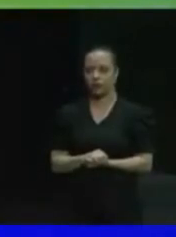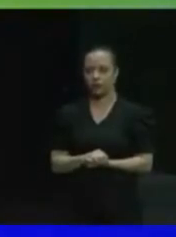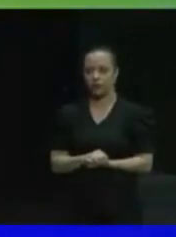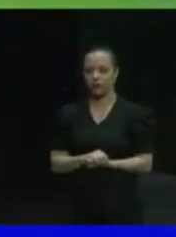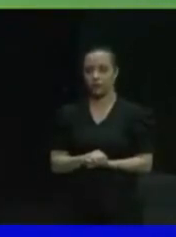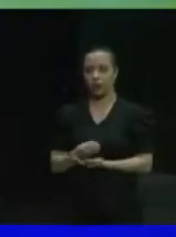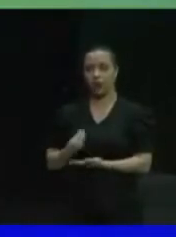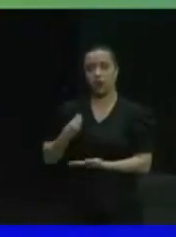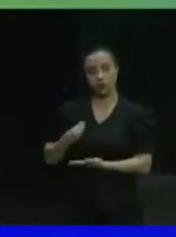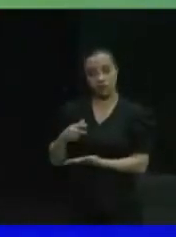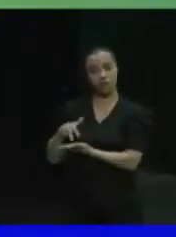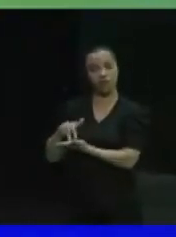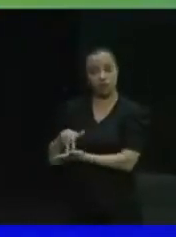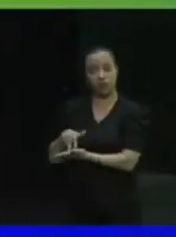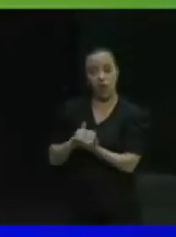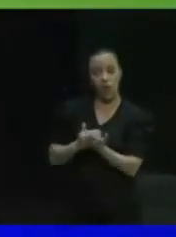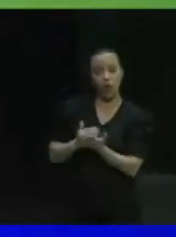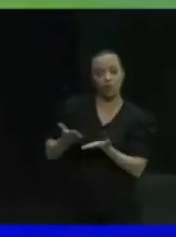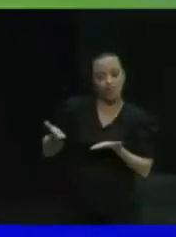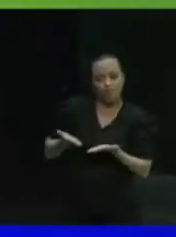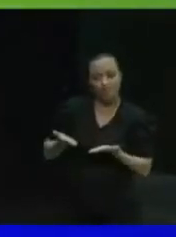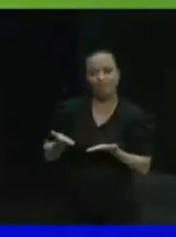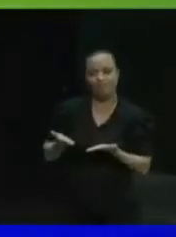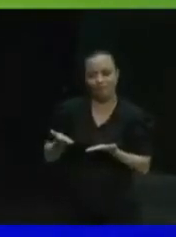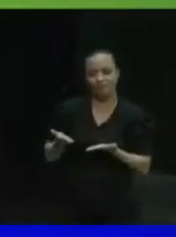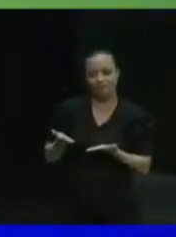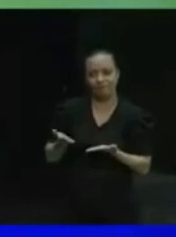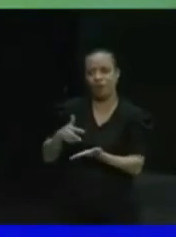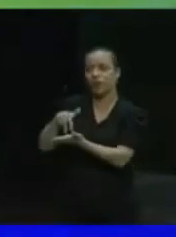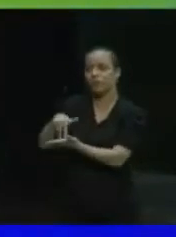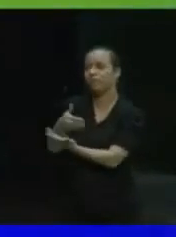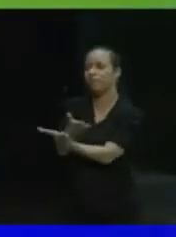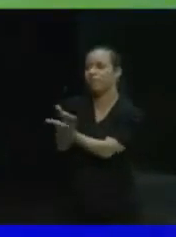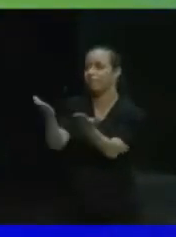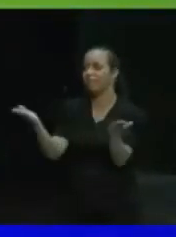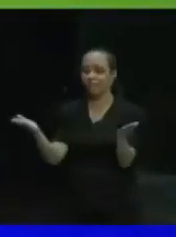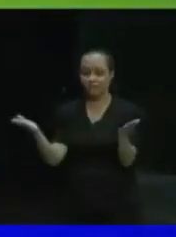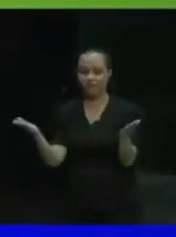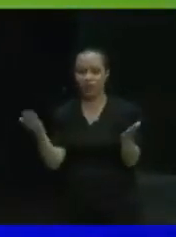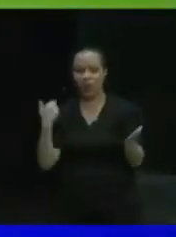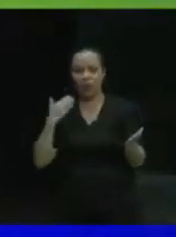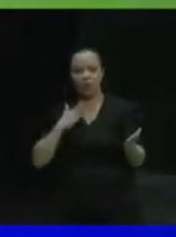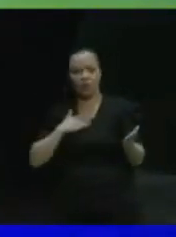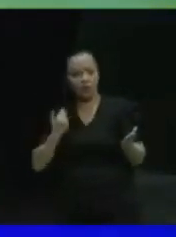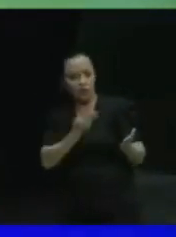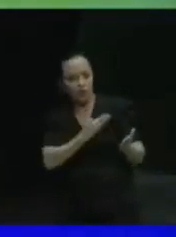Estou, portanto, recomeçando hoje, à disposição de vocês, com meus amigos no